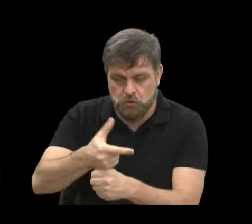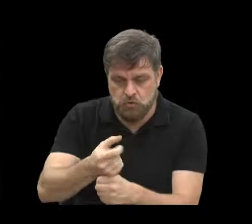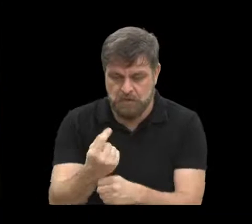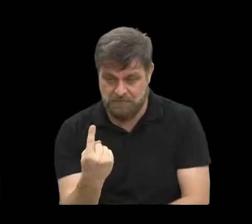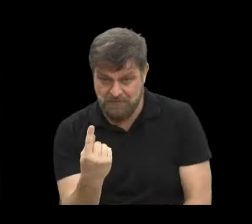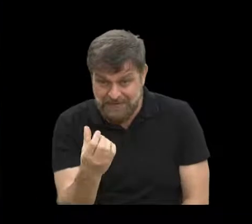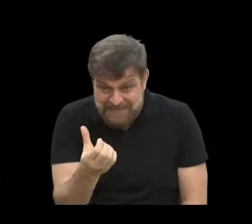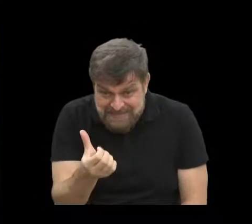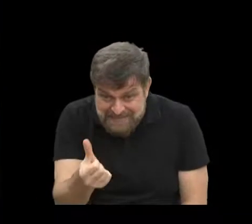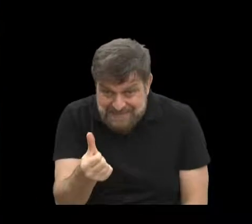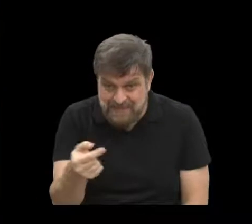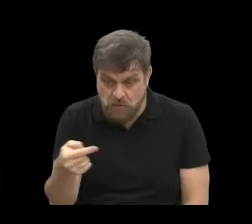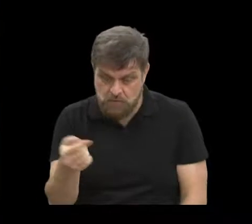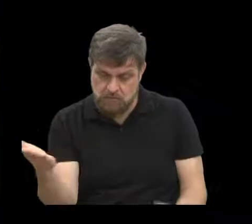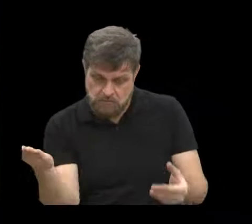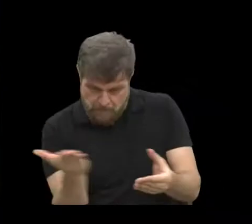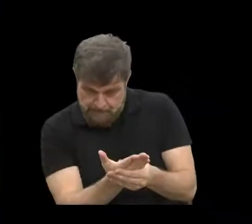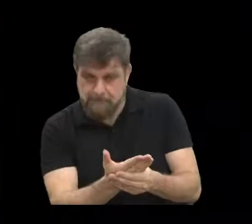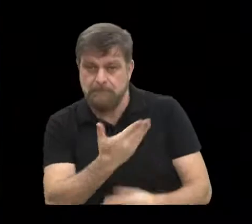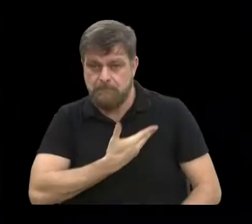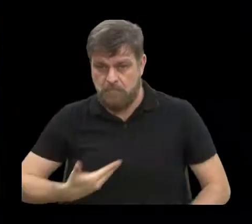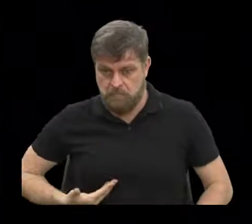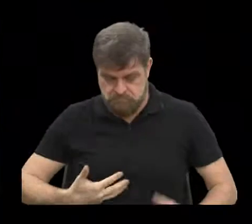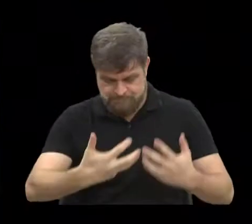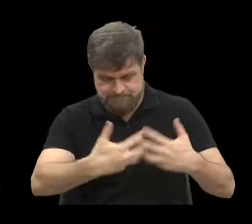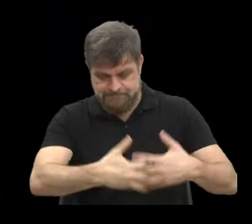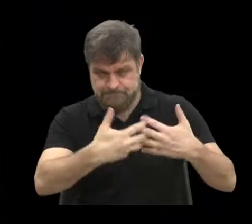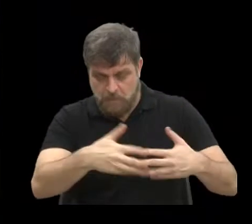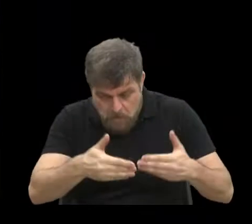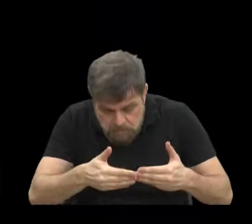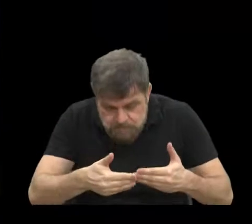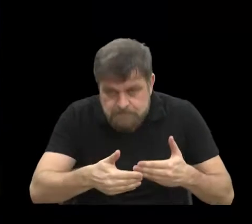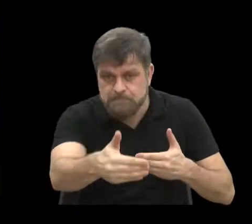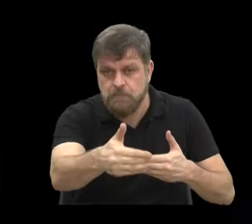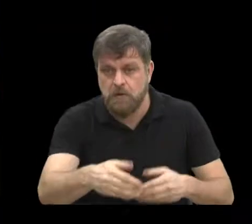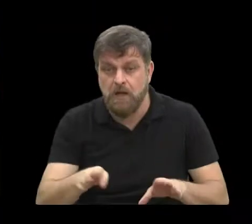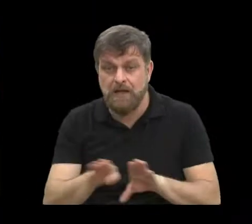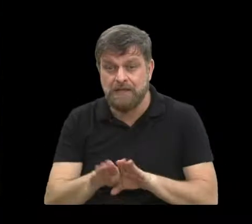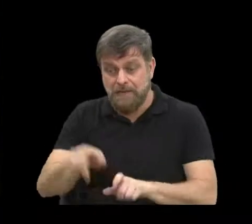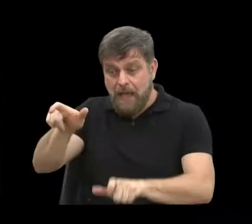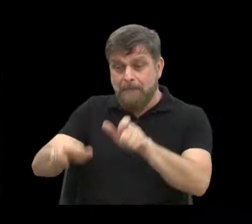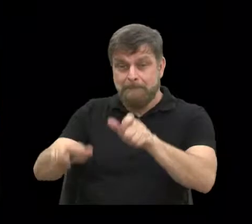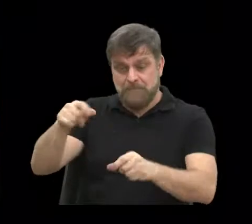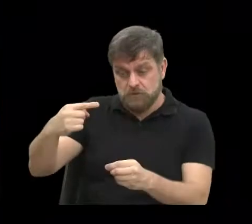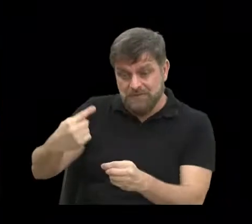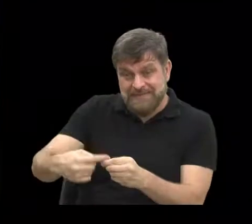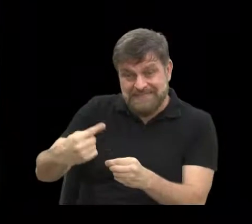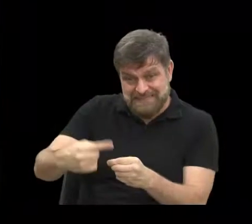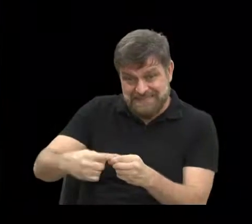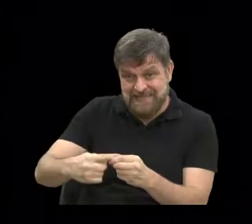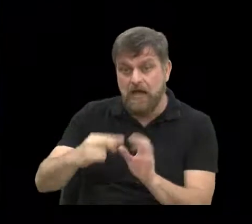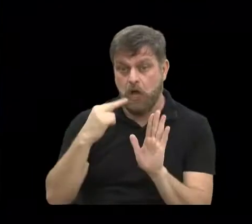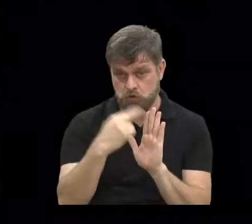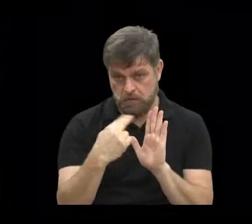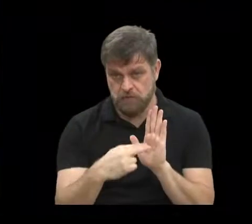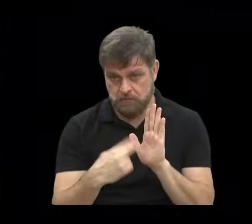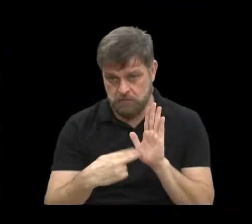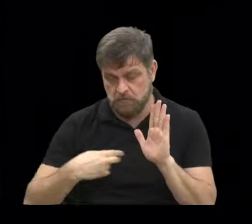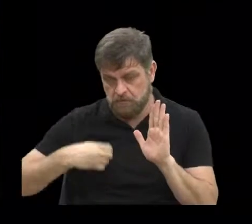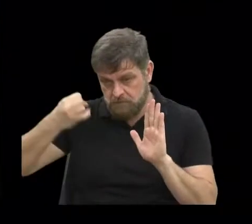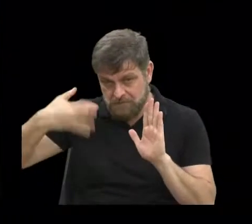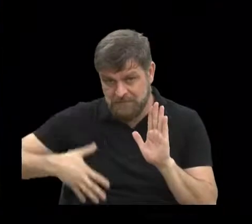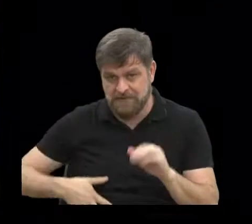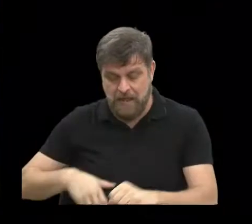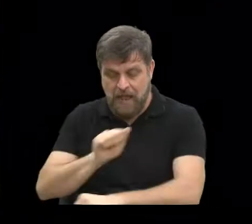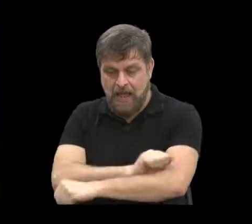ação civil pública entrou em vigor, e para residentes nesses municípios que eu vou falar para vocês: